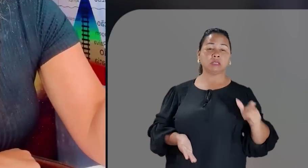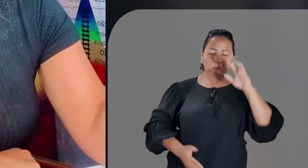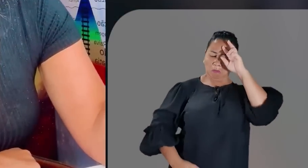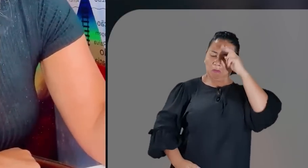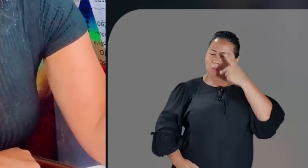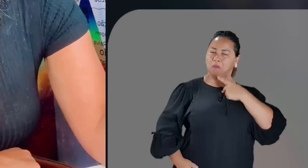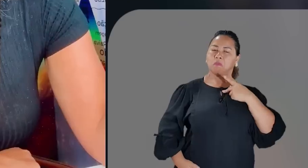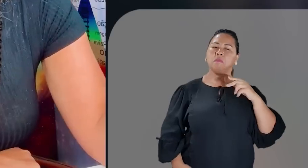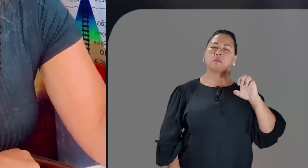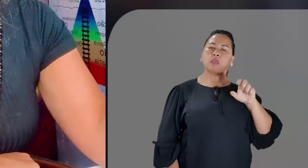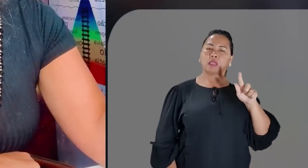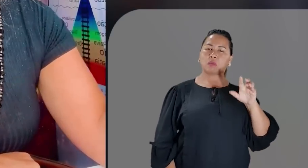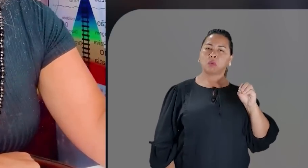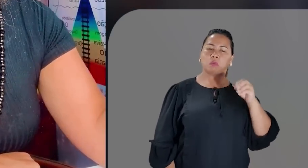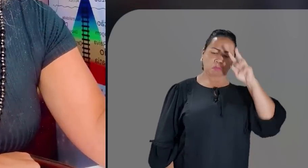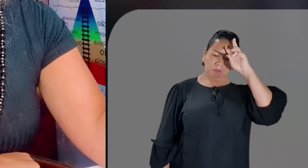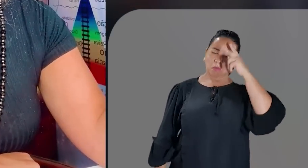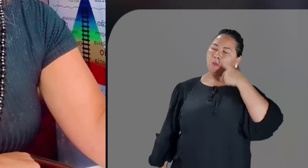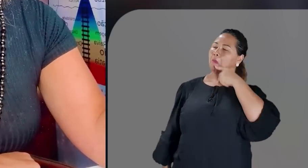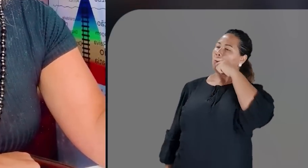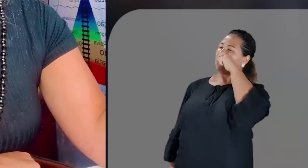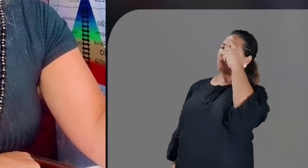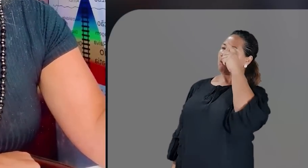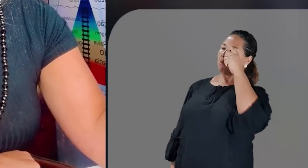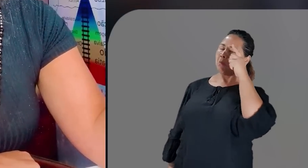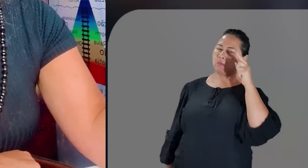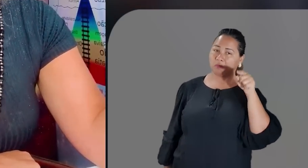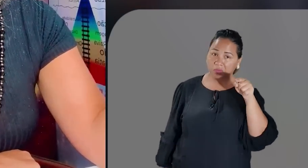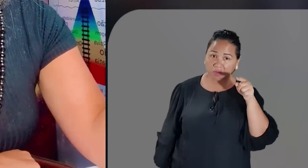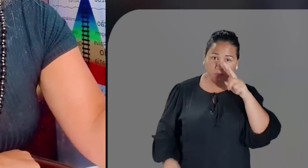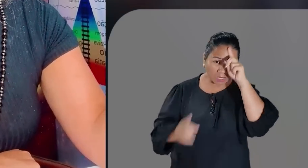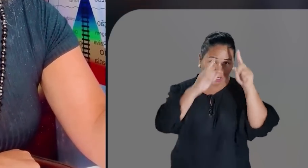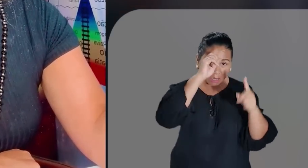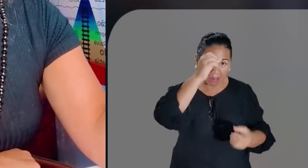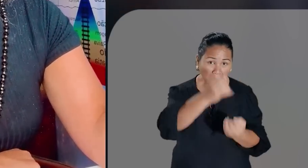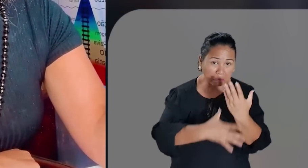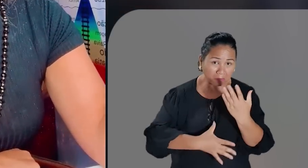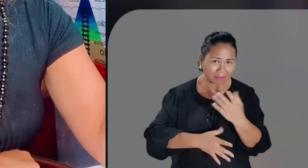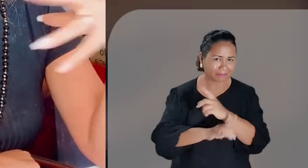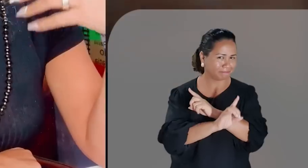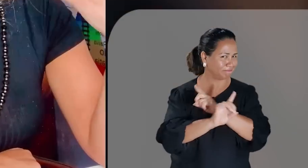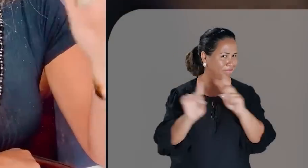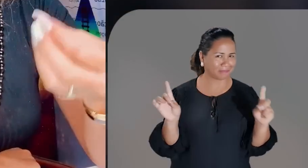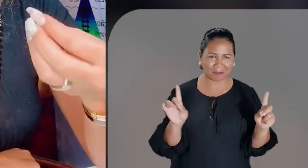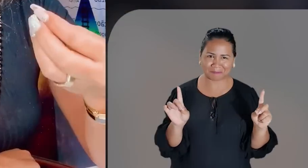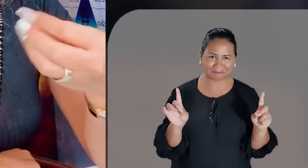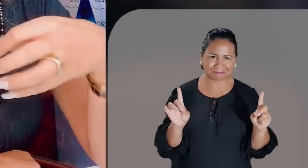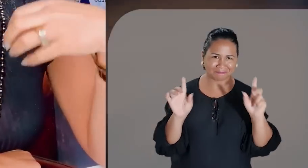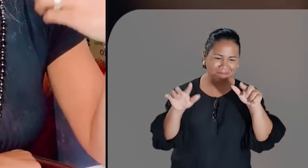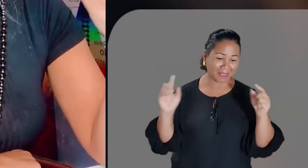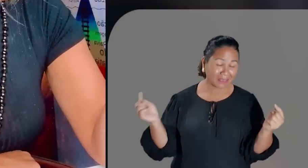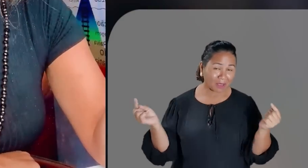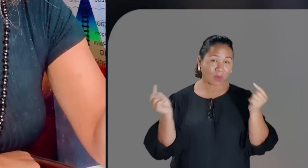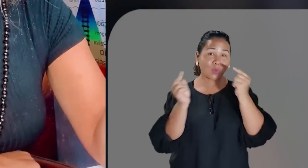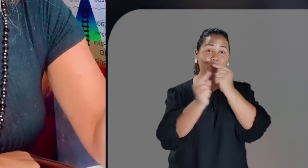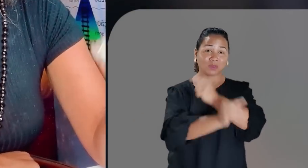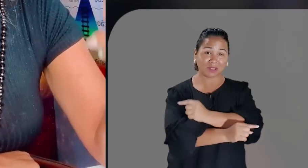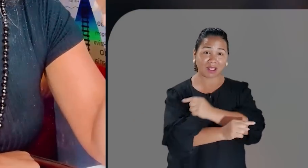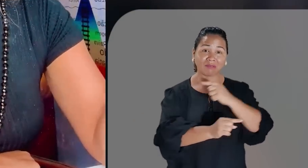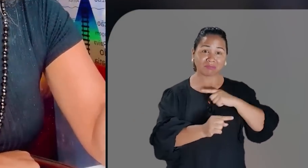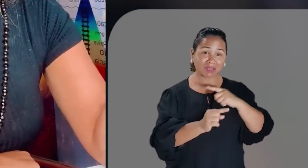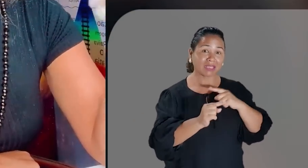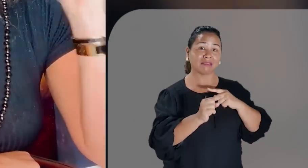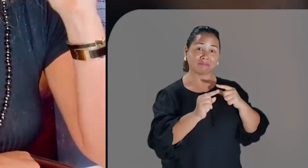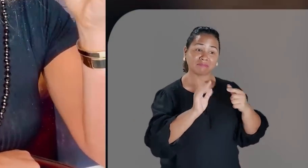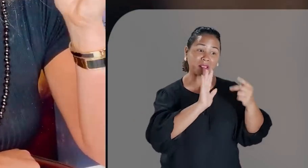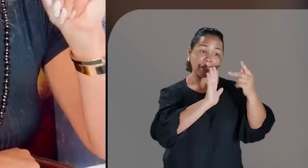mostrar para o outro que você tem um jatinho sem nenhuma utilidade? Ah, que bonito, não vai conseguir. Existe um propósito, uma utilidade para